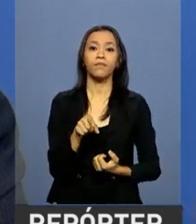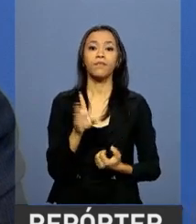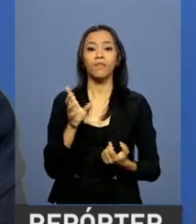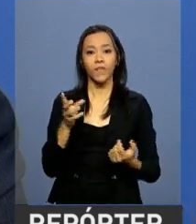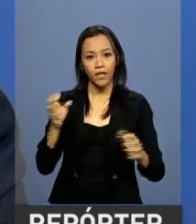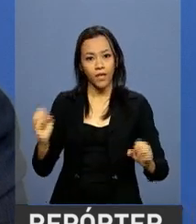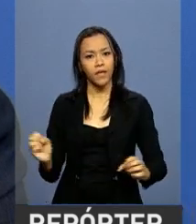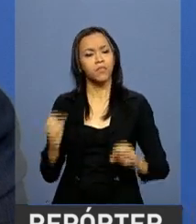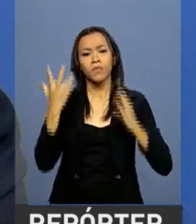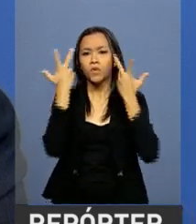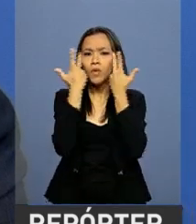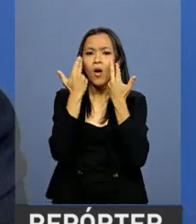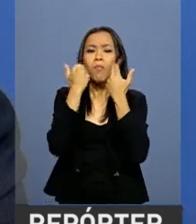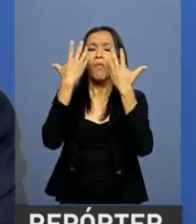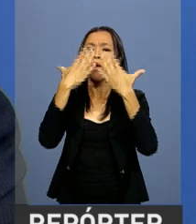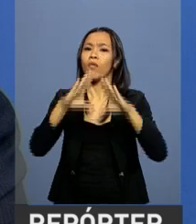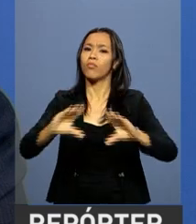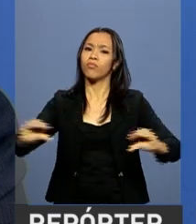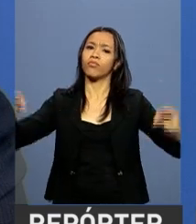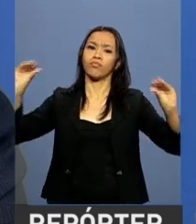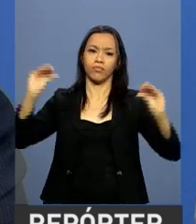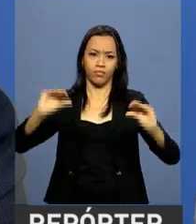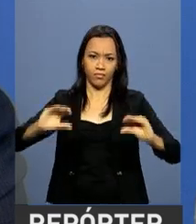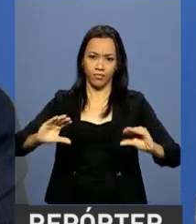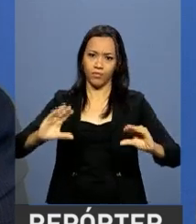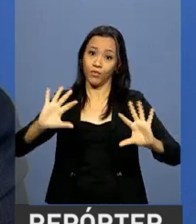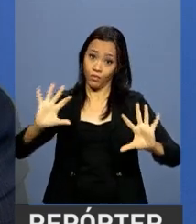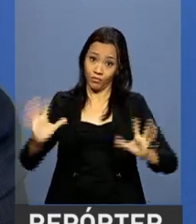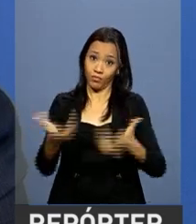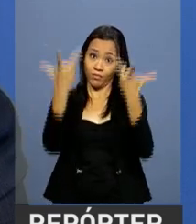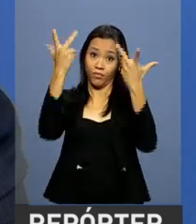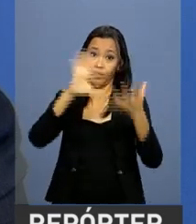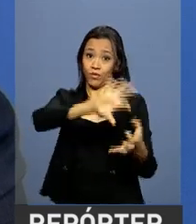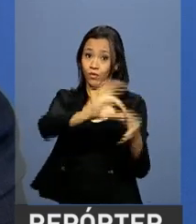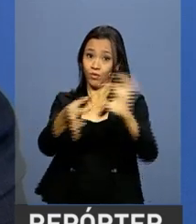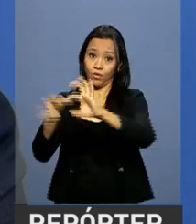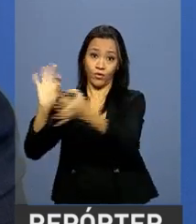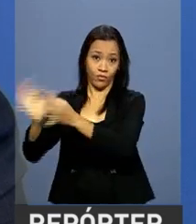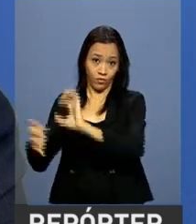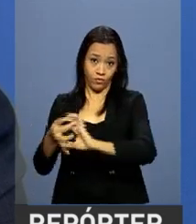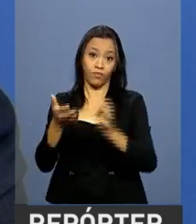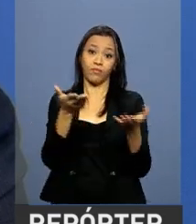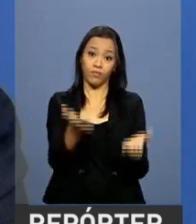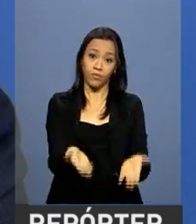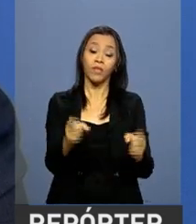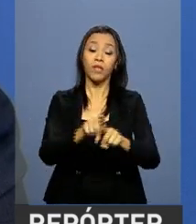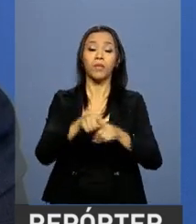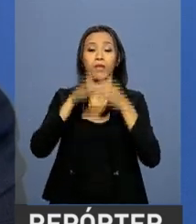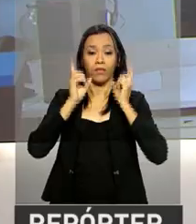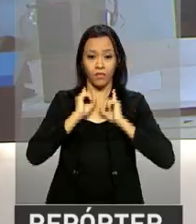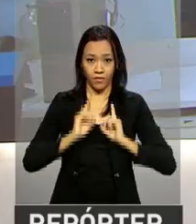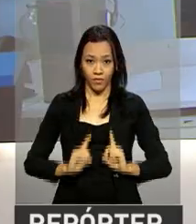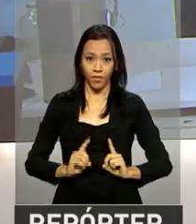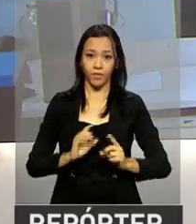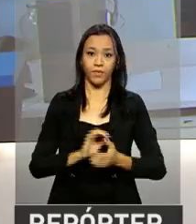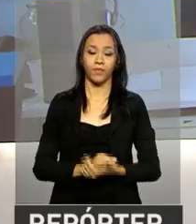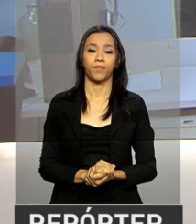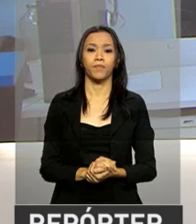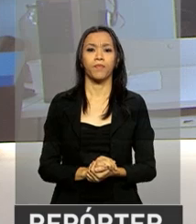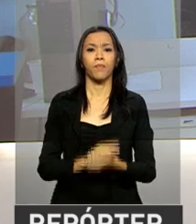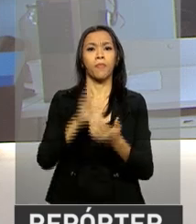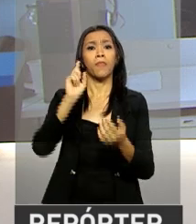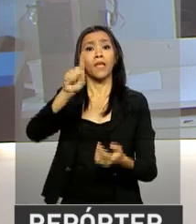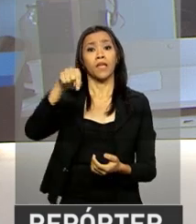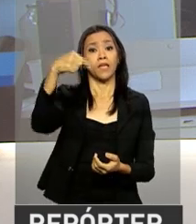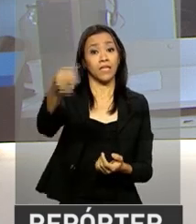realização tranquila também não deixa de ser dos chamados jogos olímpicos e Paraolímpicos a partir